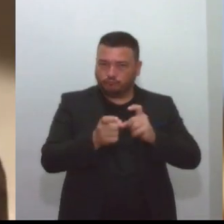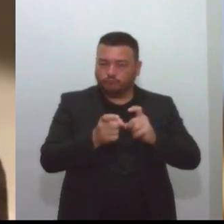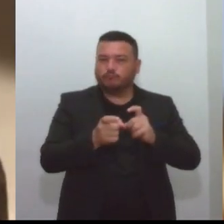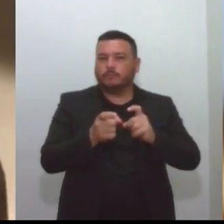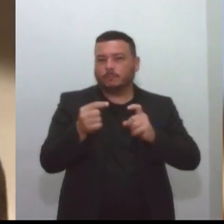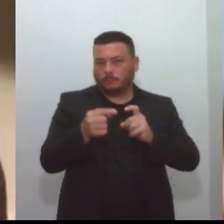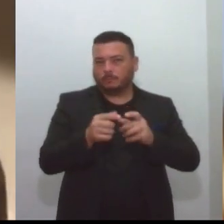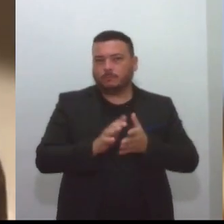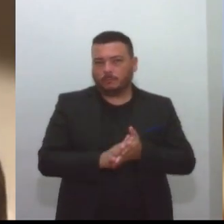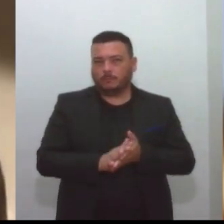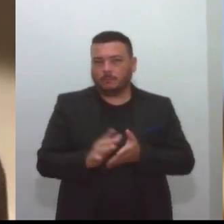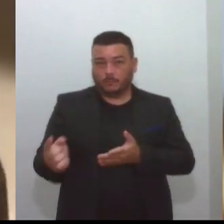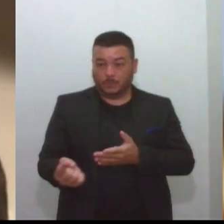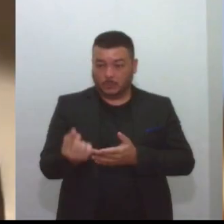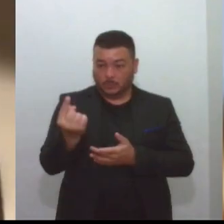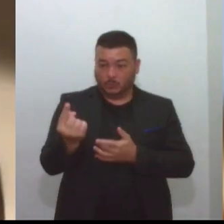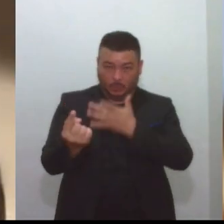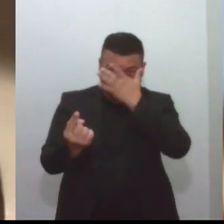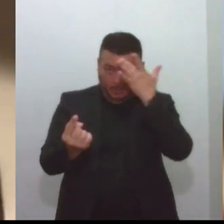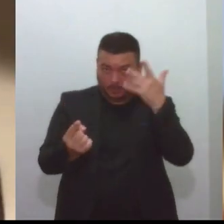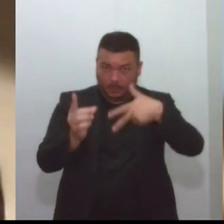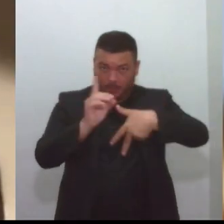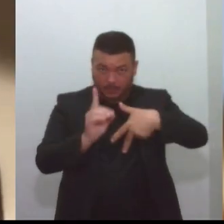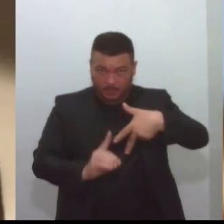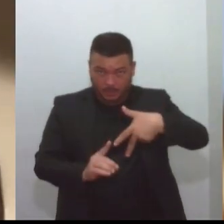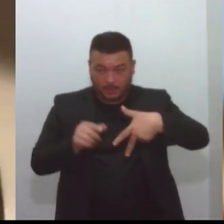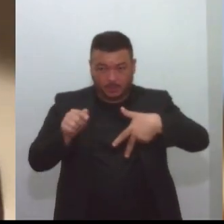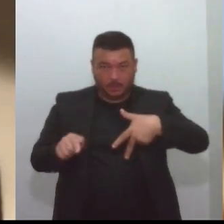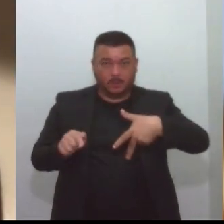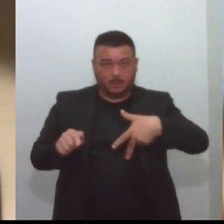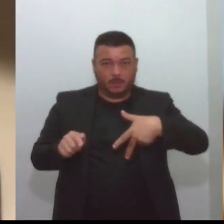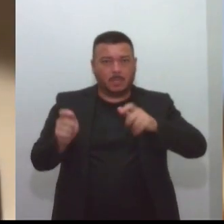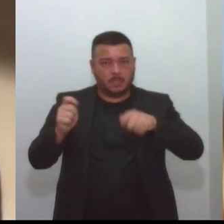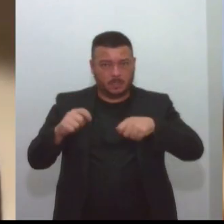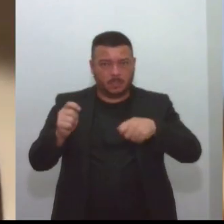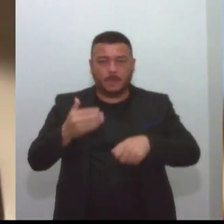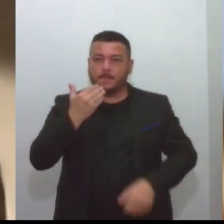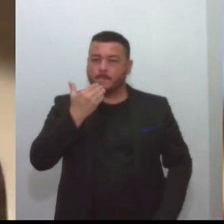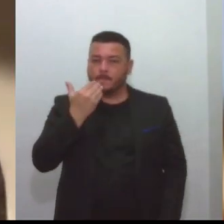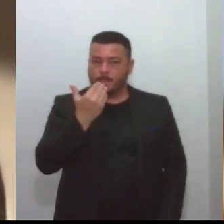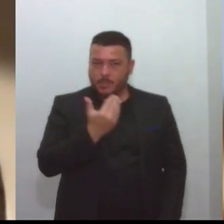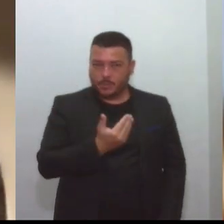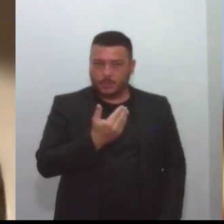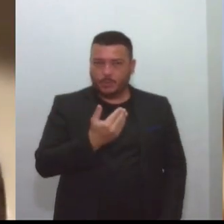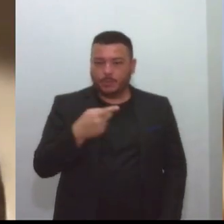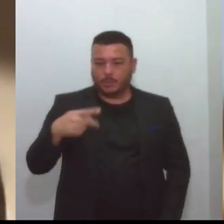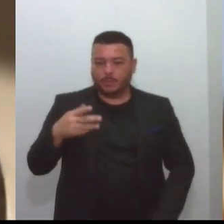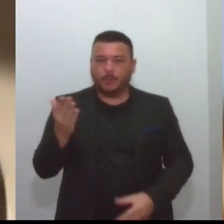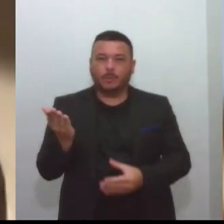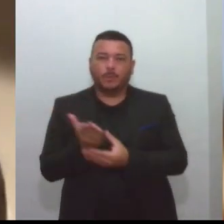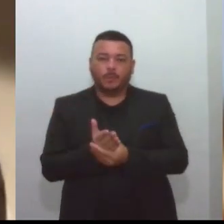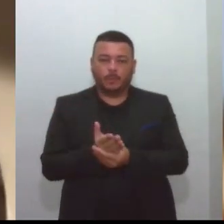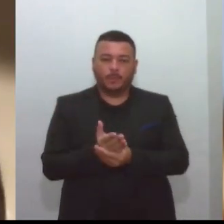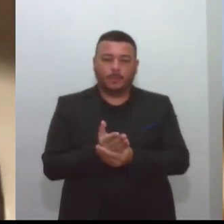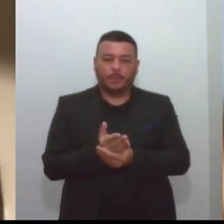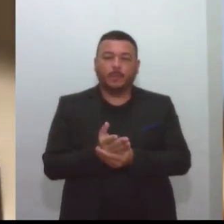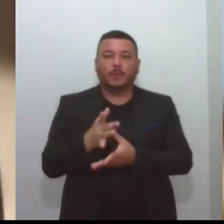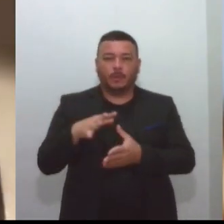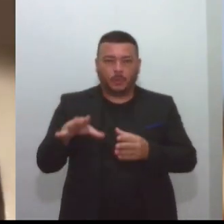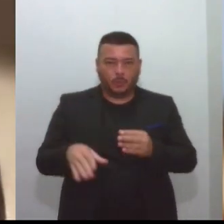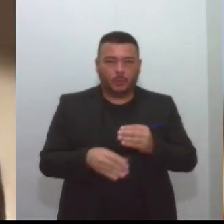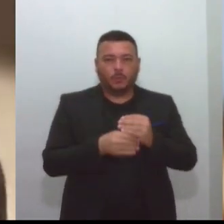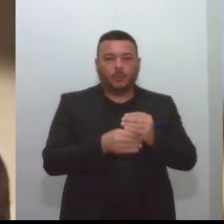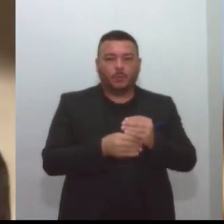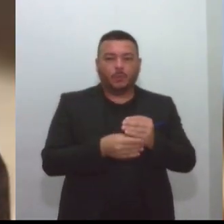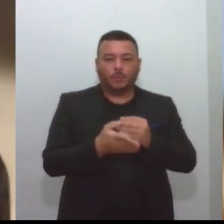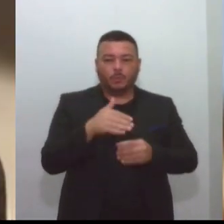sendo uma pessoa com deficiência, pode requisitar que o seu processo seja incluído na pauta de